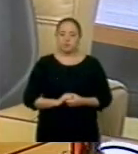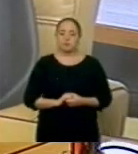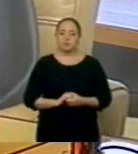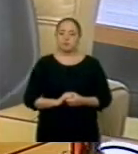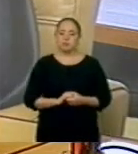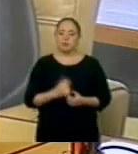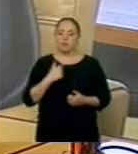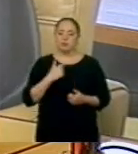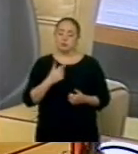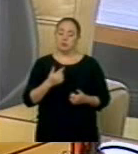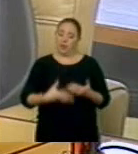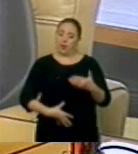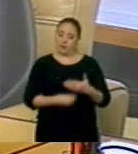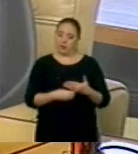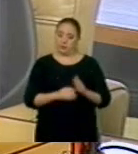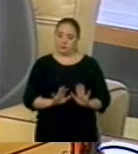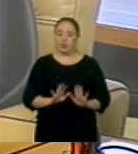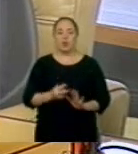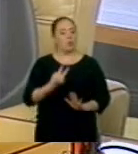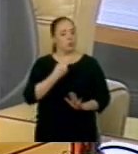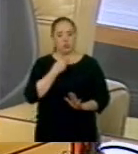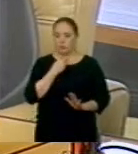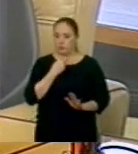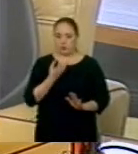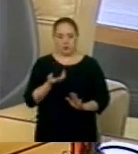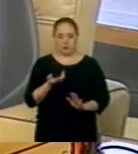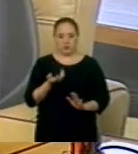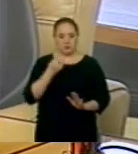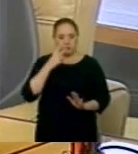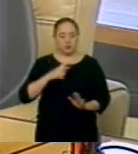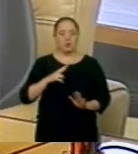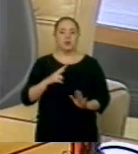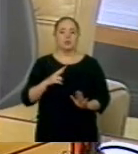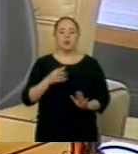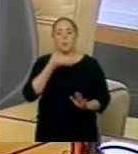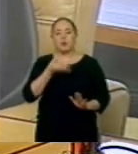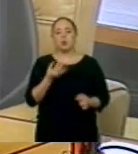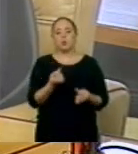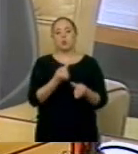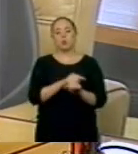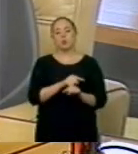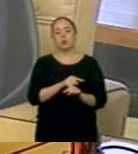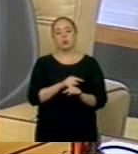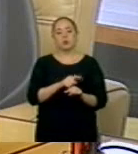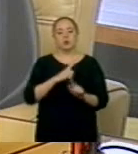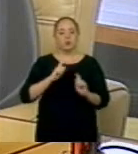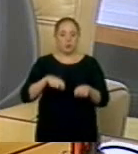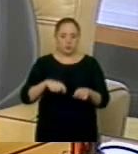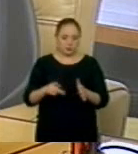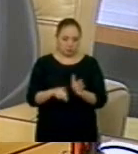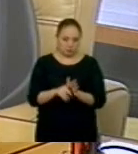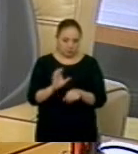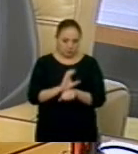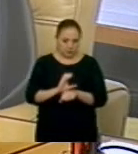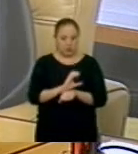acrescento, não se pode, com a devida vênia de posicionamentos contrários, extrair das competências atribuídas pela